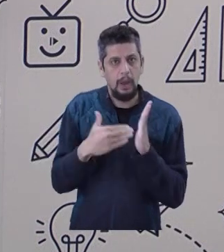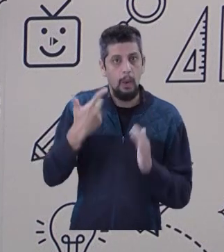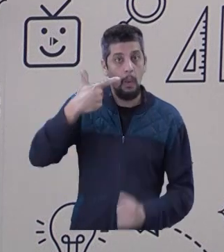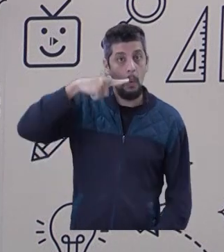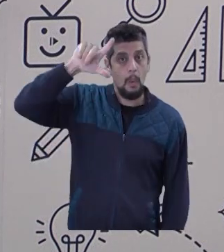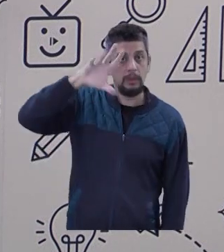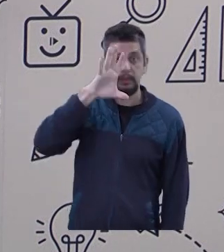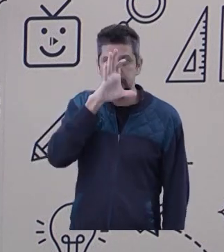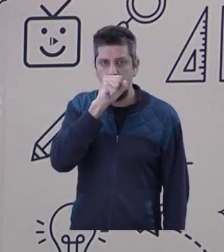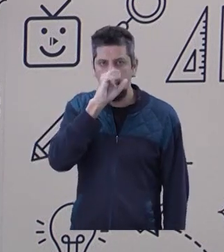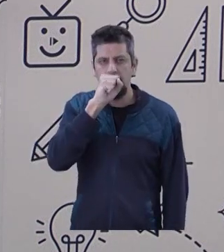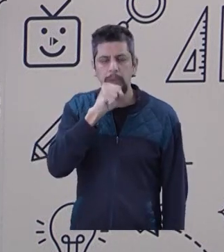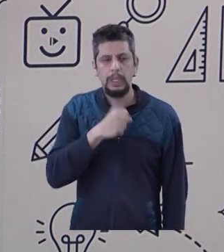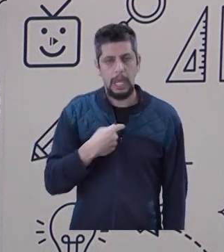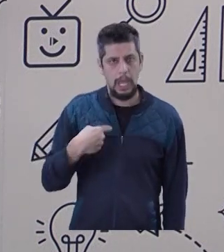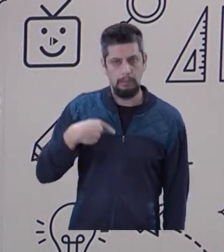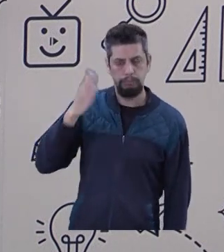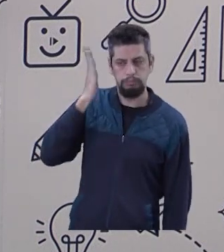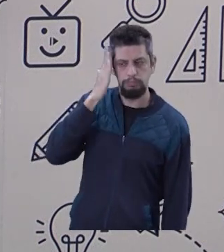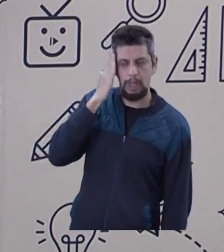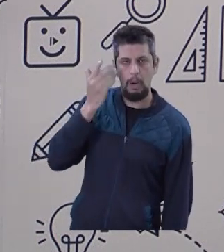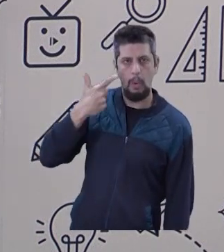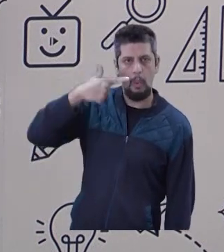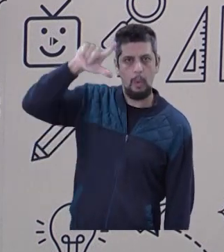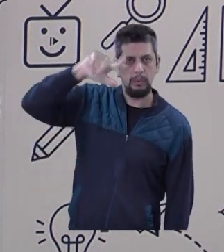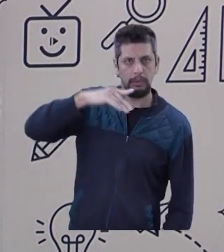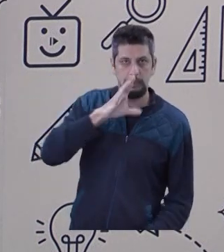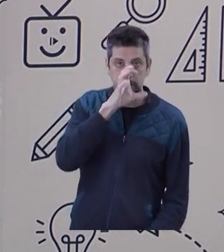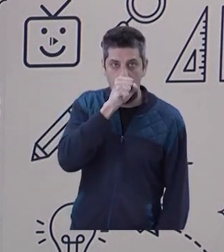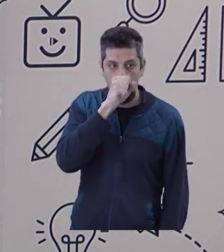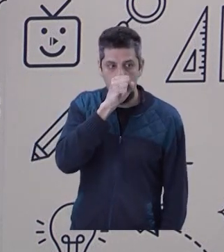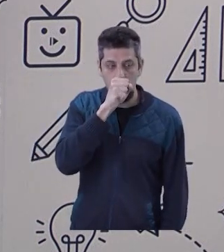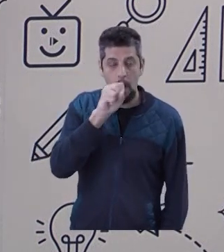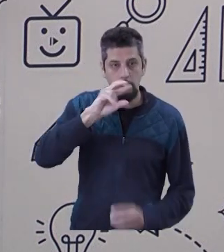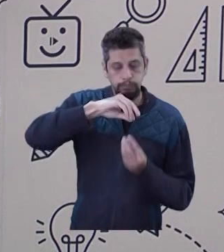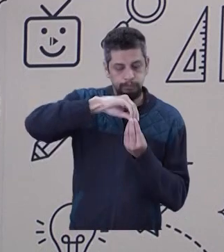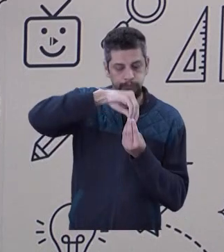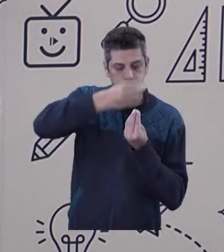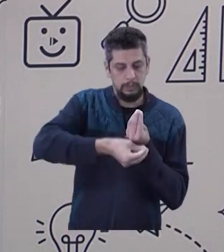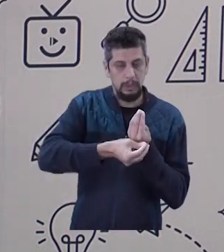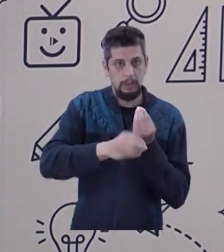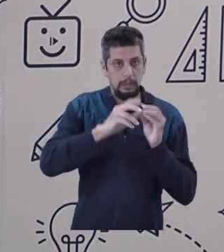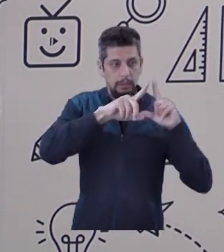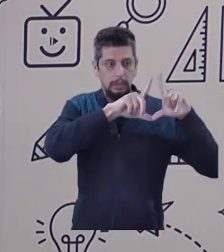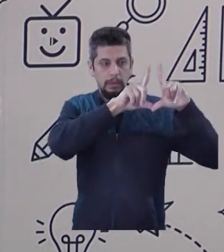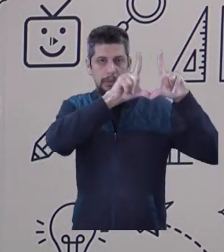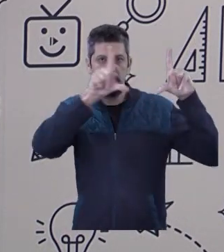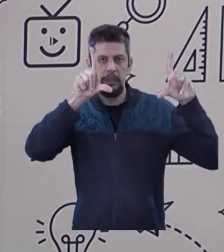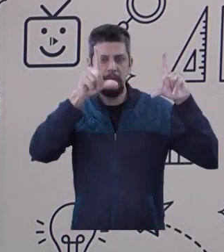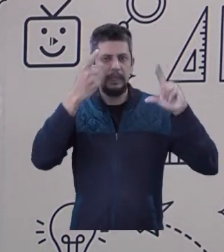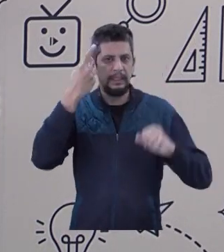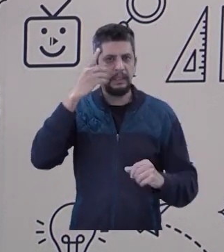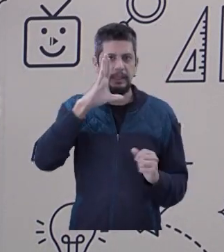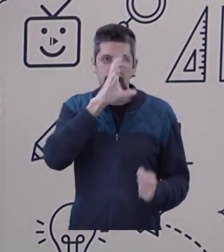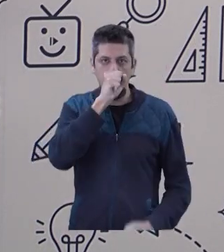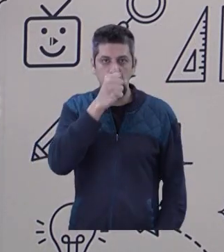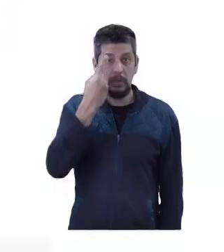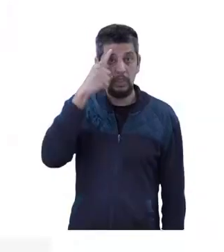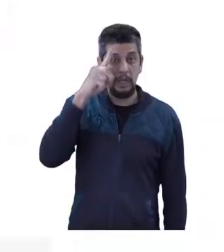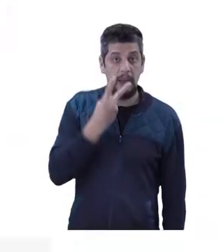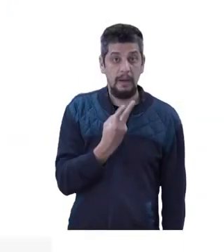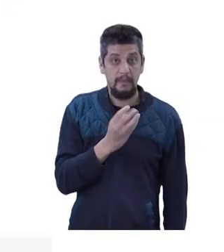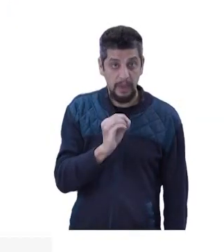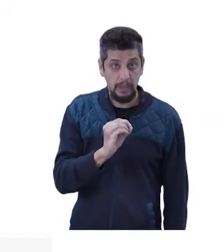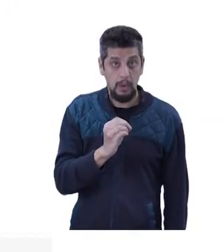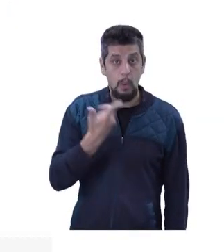até o próximo sábado? Eu sei que o próximo sábado, olhando no calendário, sei que é sábado, dia 20,